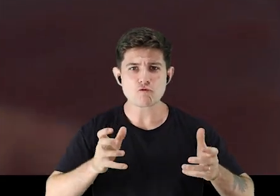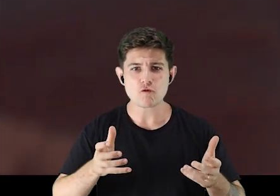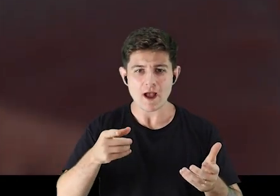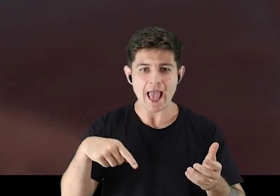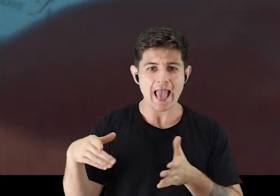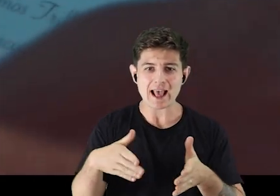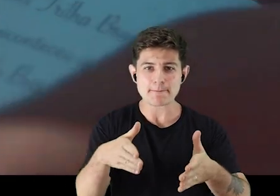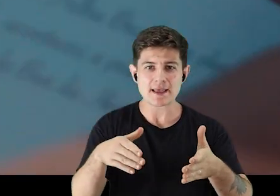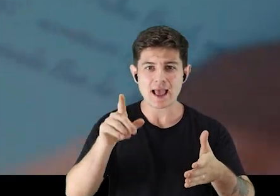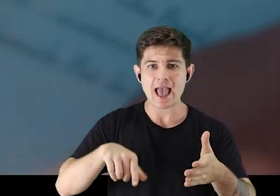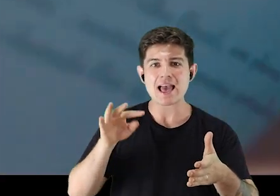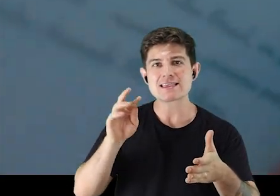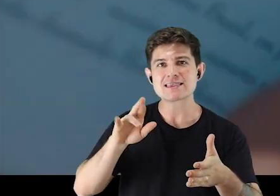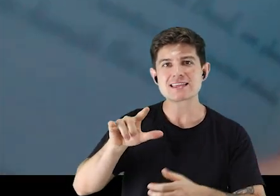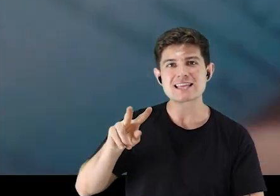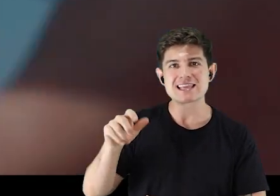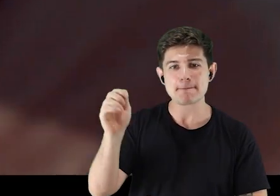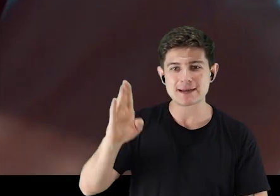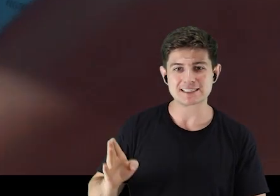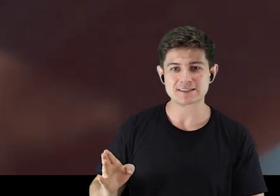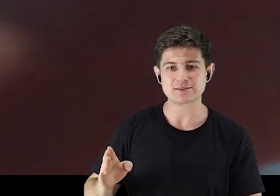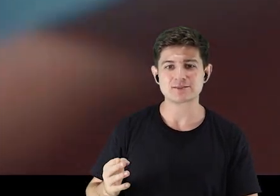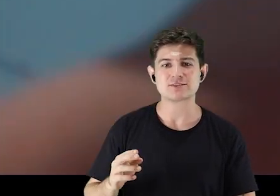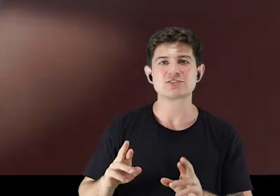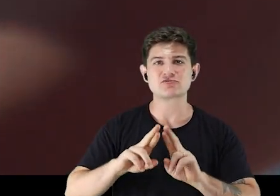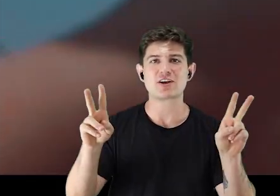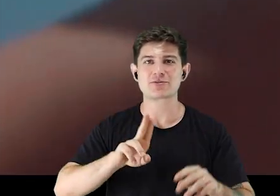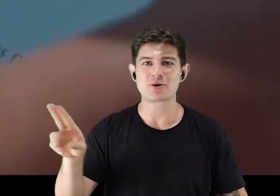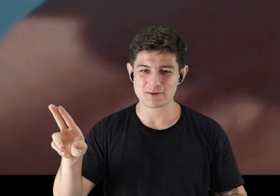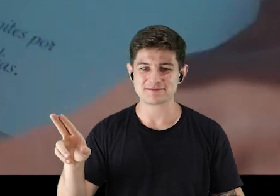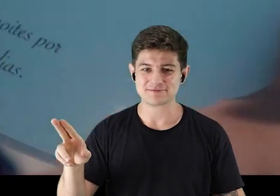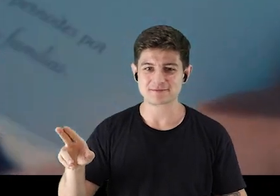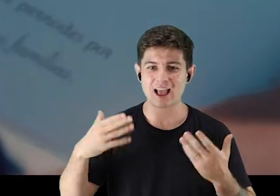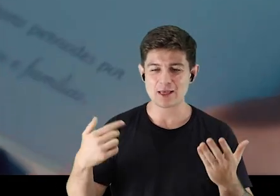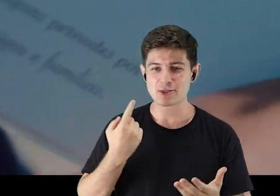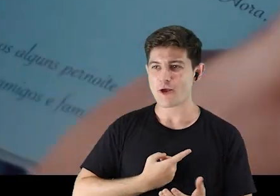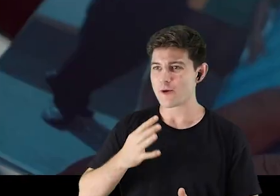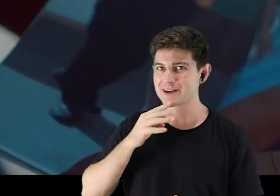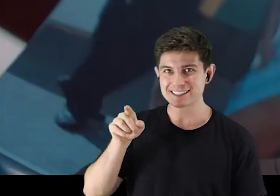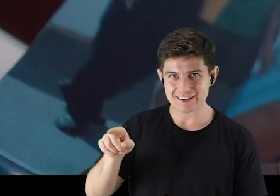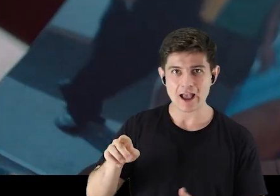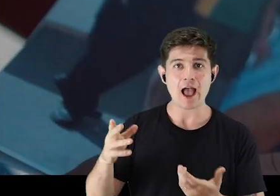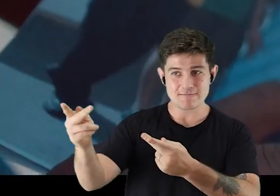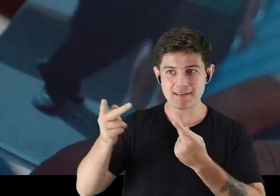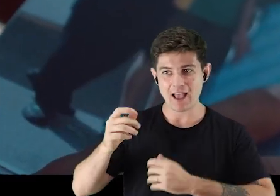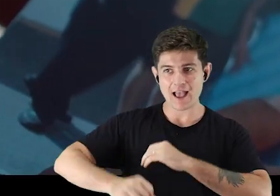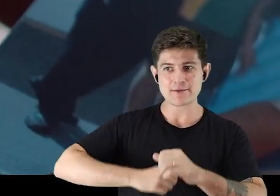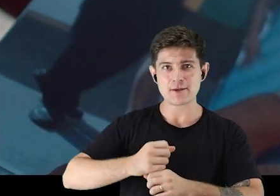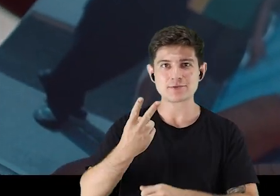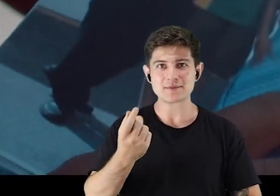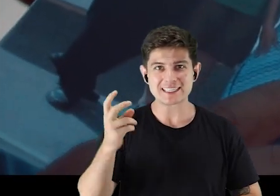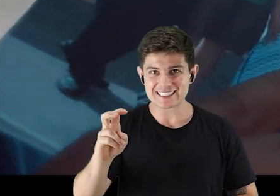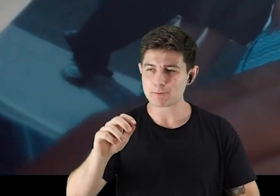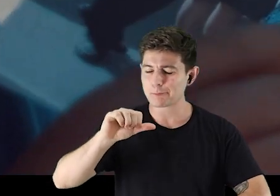como Trilha Brasil, não era Brasil Solidário ainda, né? Foi nesse período aqui que a gente conheceu, mas foi a partir da